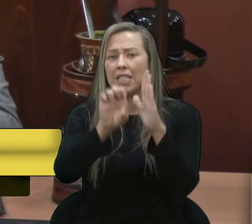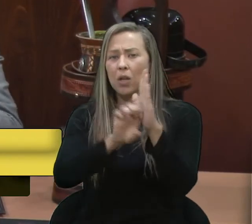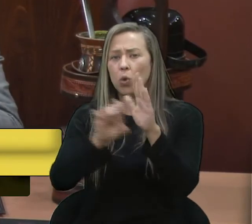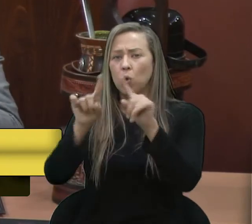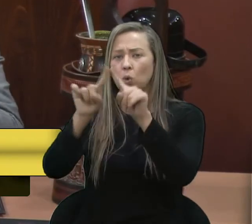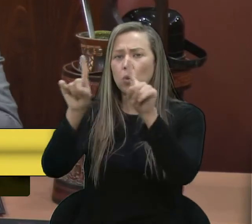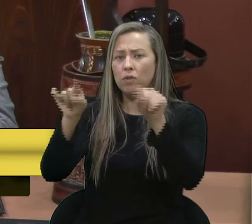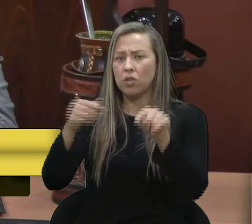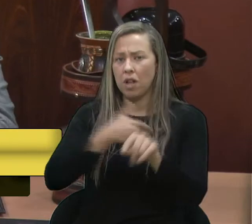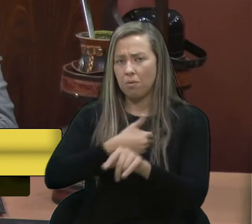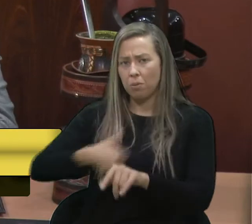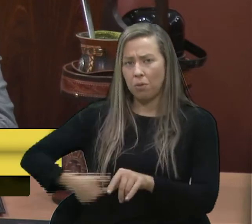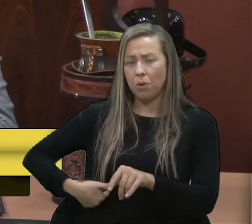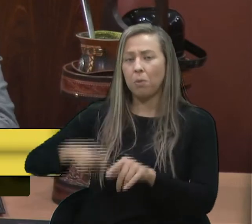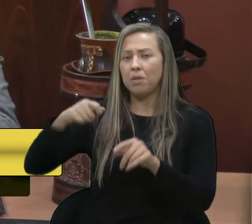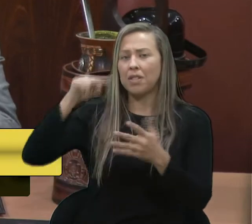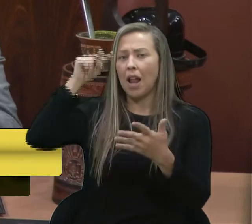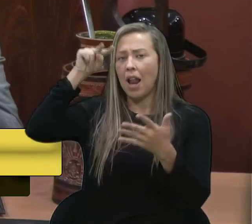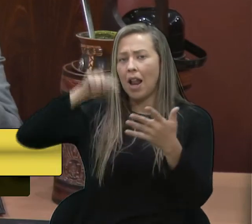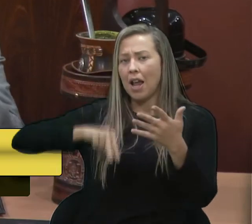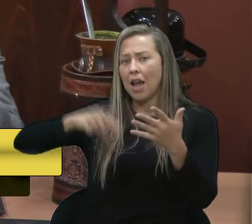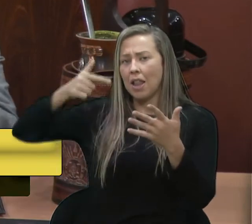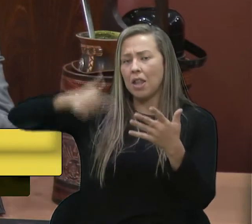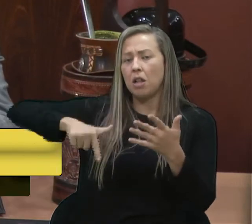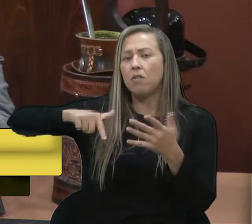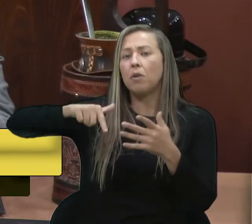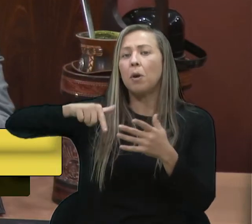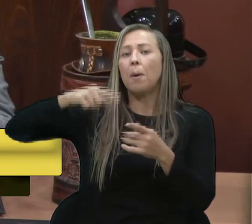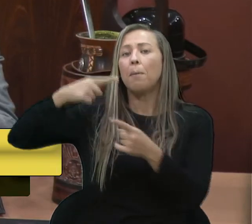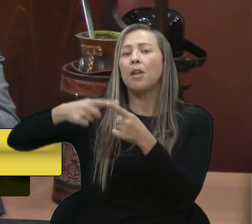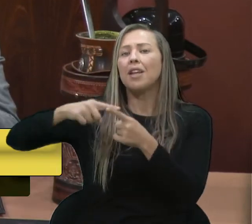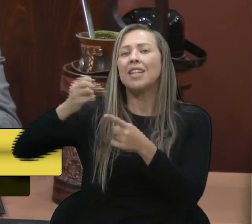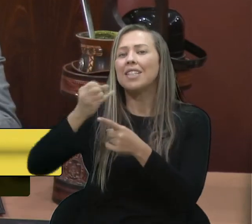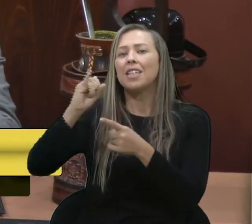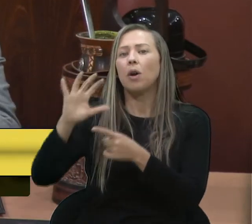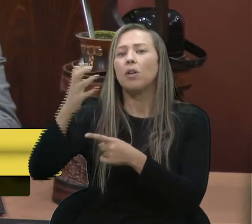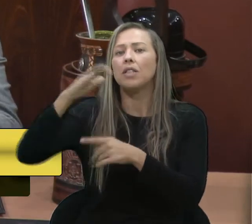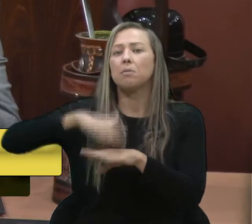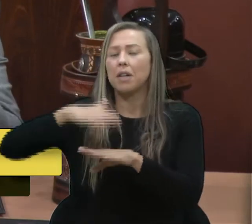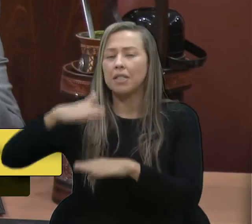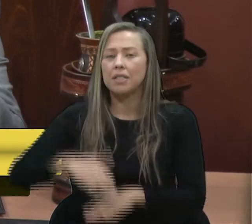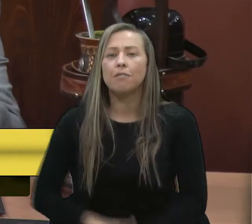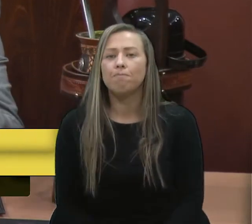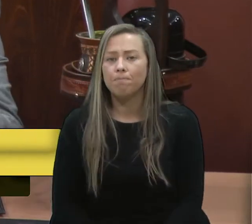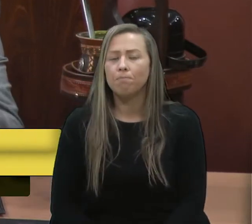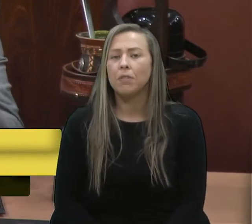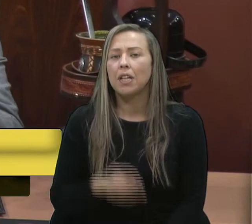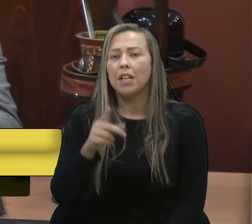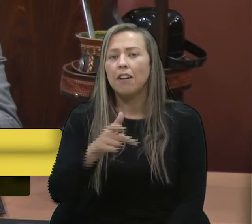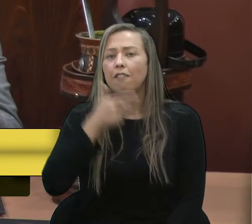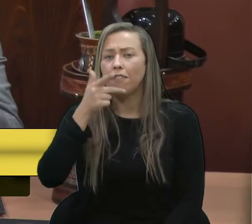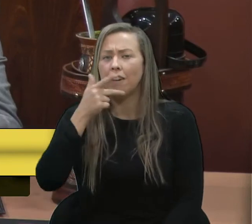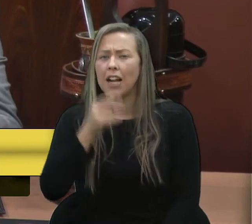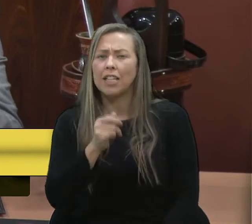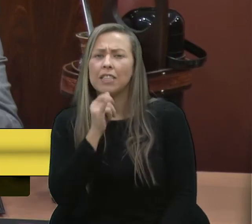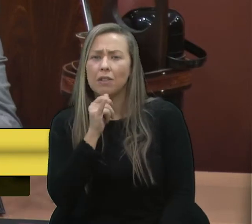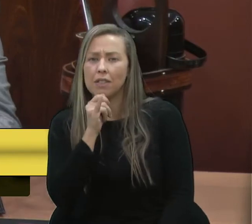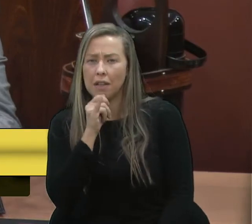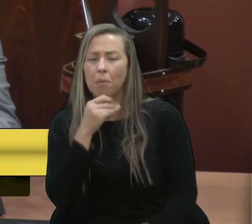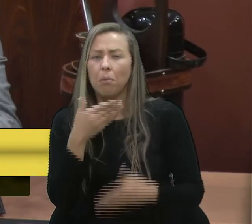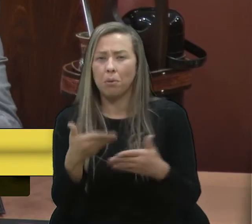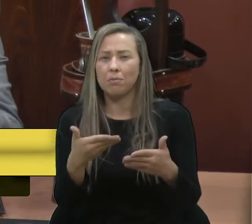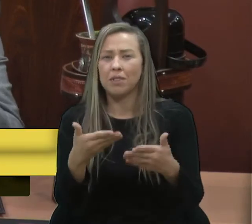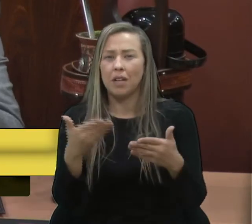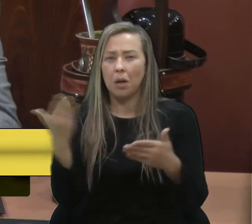precisa ser revisto para que esse tipo de situação não aconteça. E quero aqui ressaltar que quando o senhor fala e dá o exemplo infeliz dessa